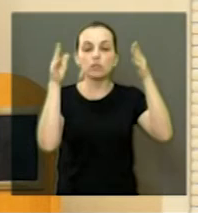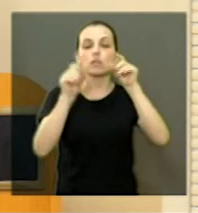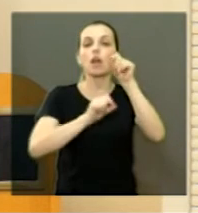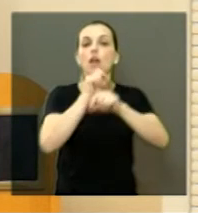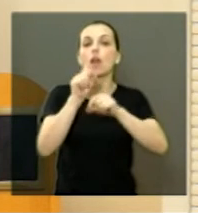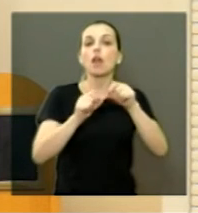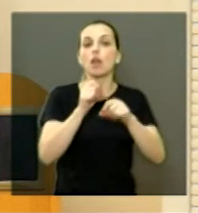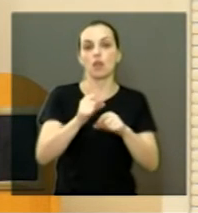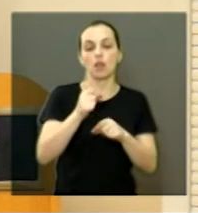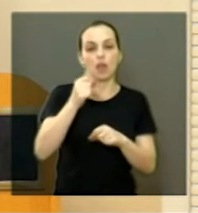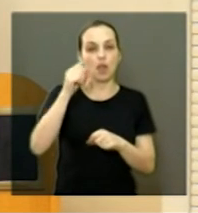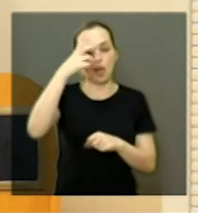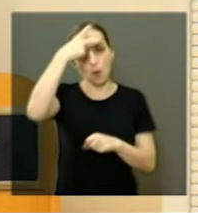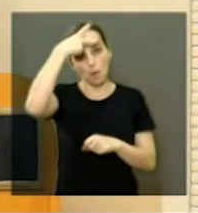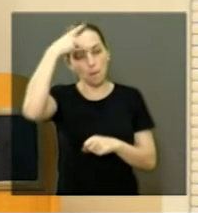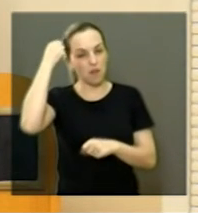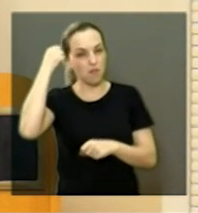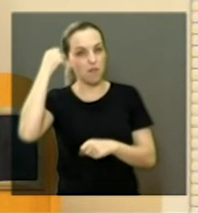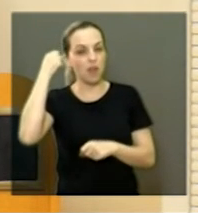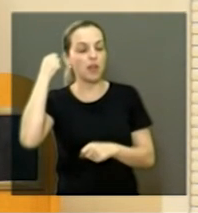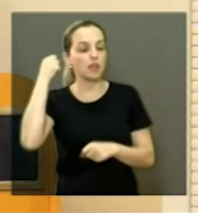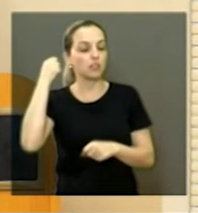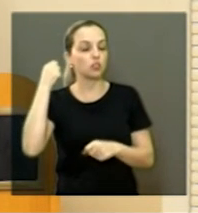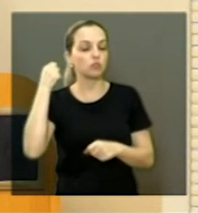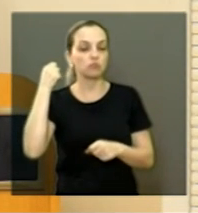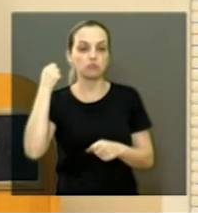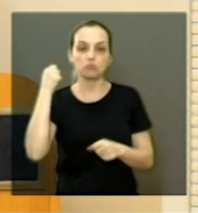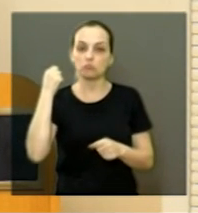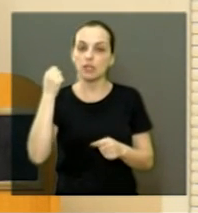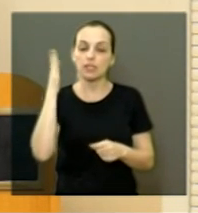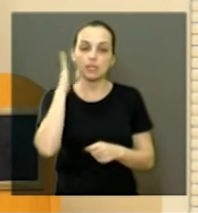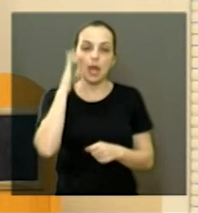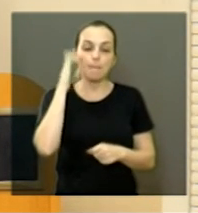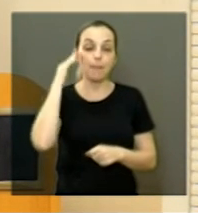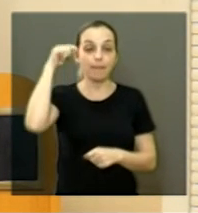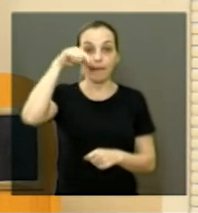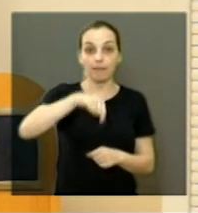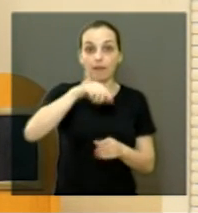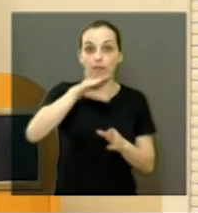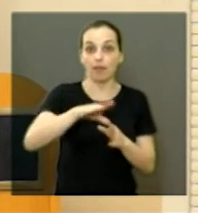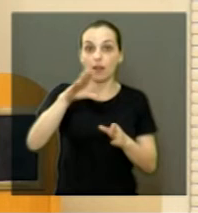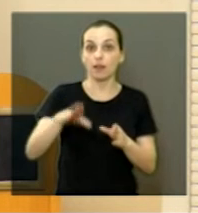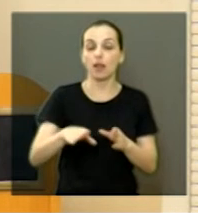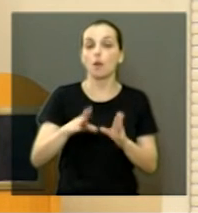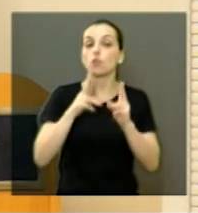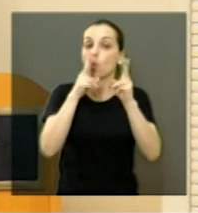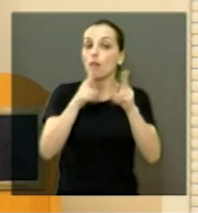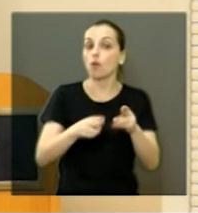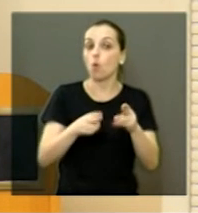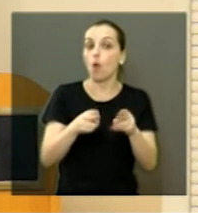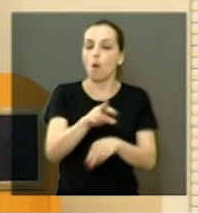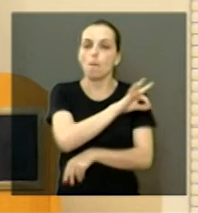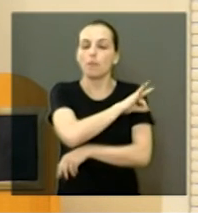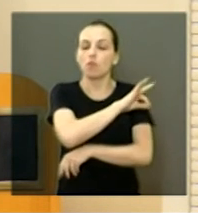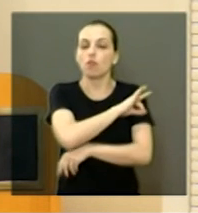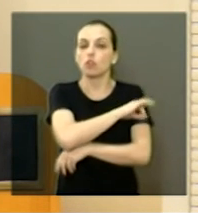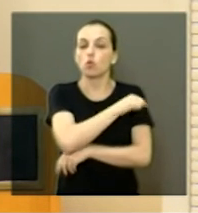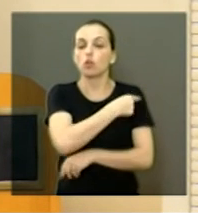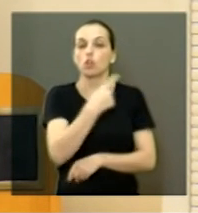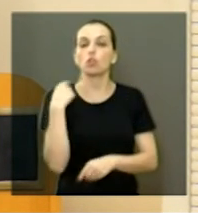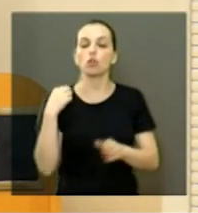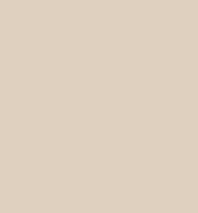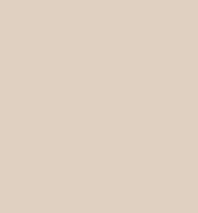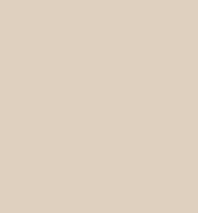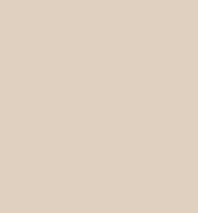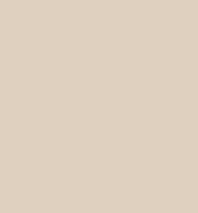executivo por veículo torpor todas saber que aqui não é a extensão do executivo nós somos representantes do povo muito